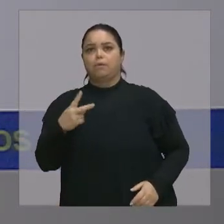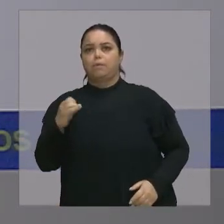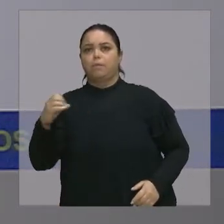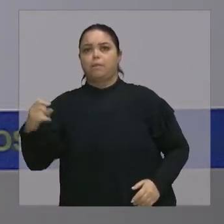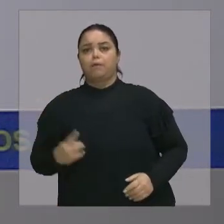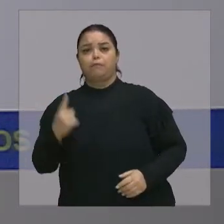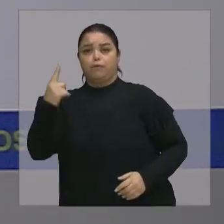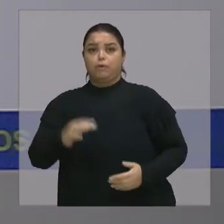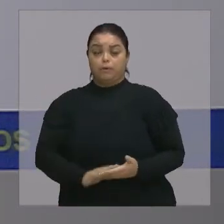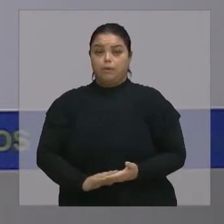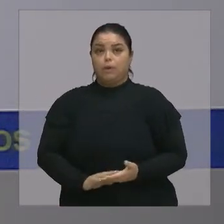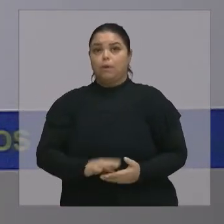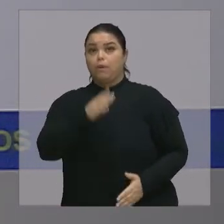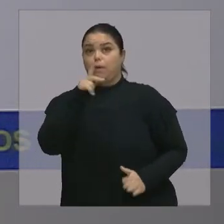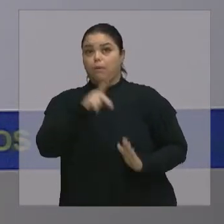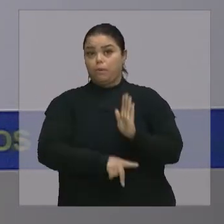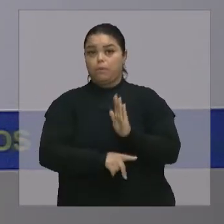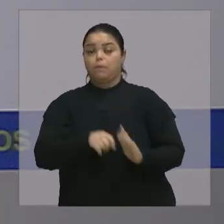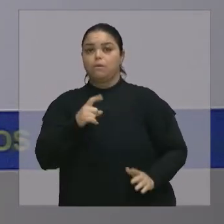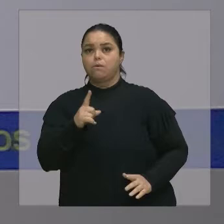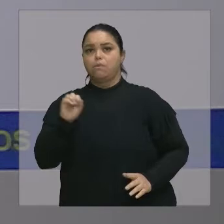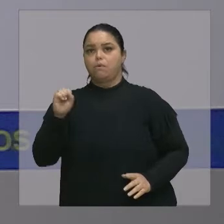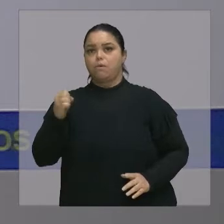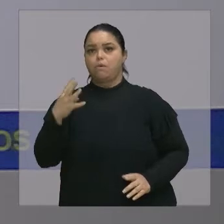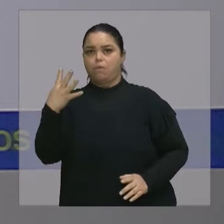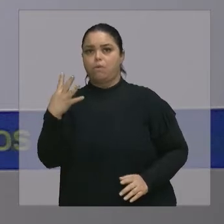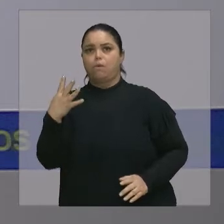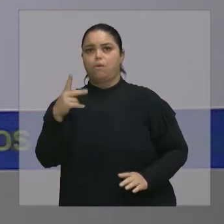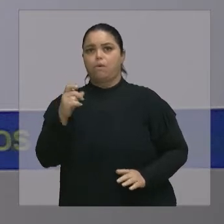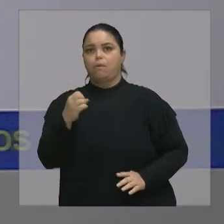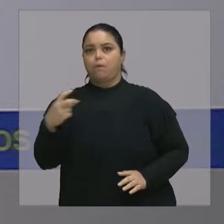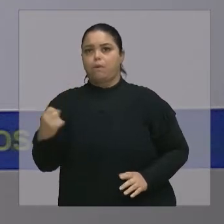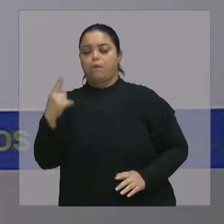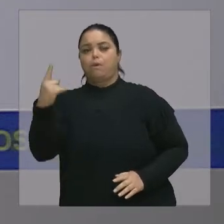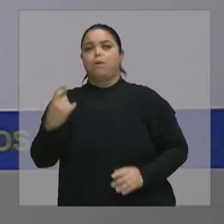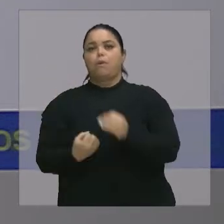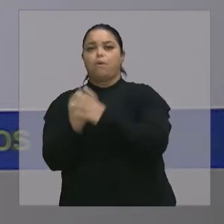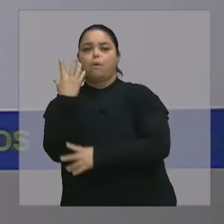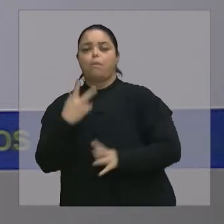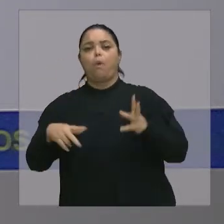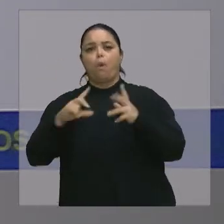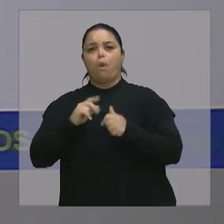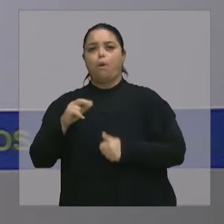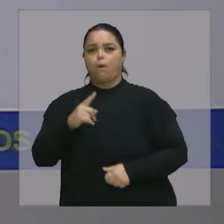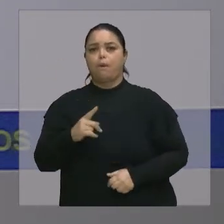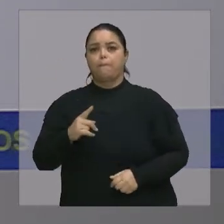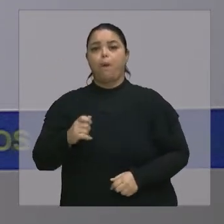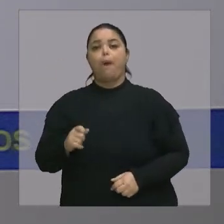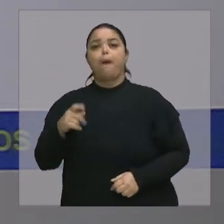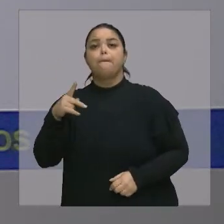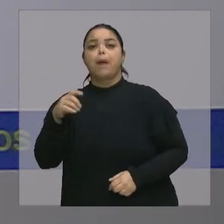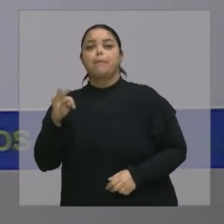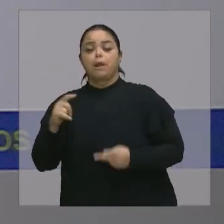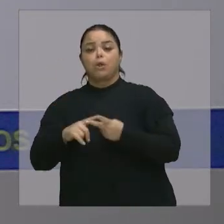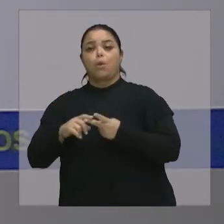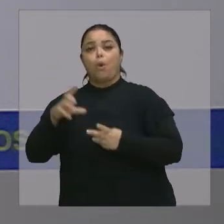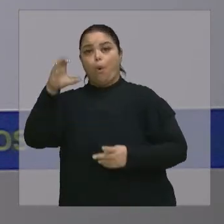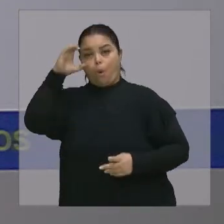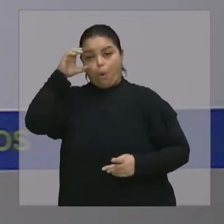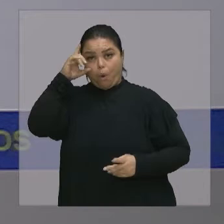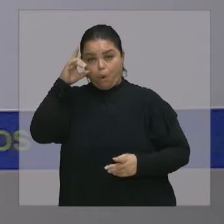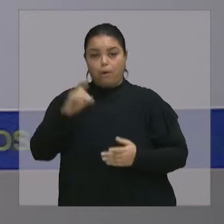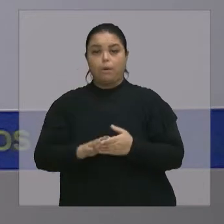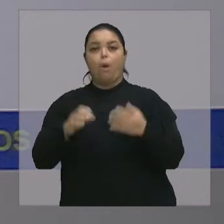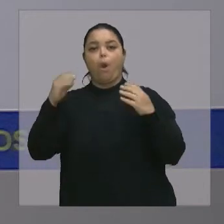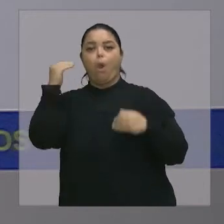3539/2021. Projeto de Lei 184/2021, de autoria dos vereadores Fernando Petit, Dulce Rita e